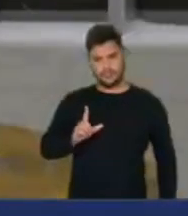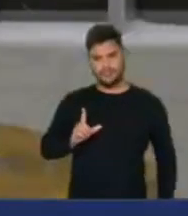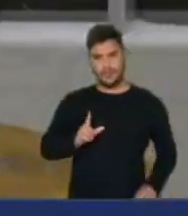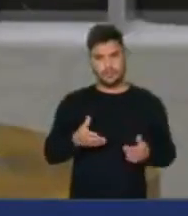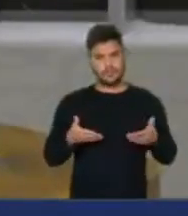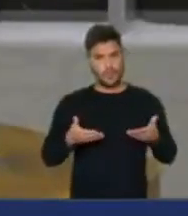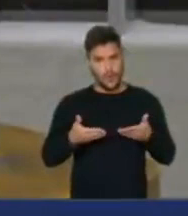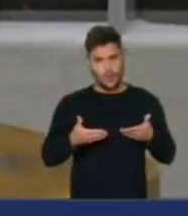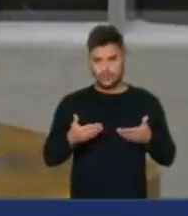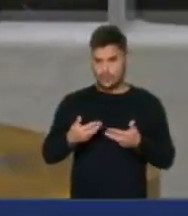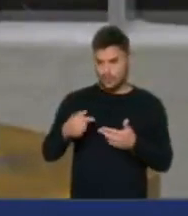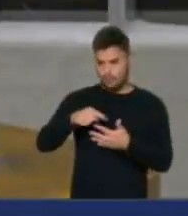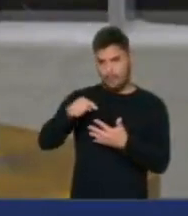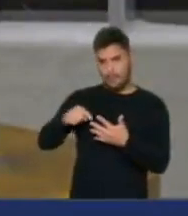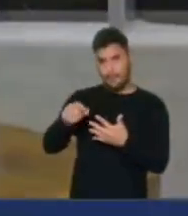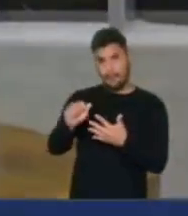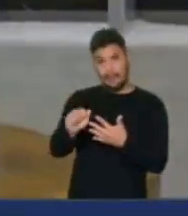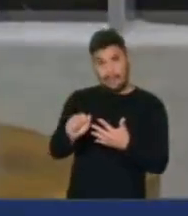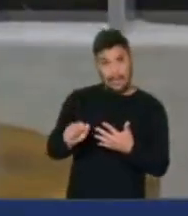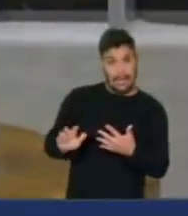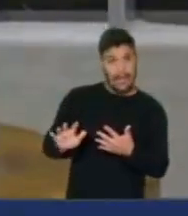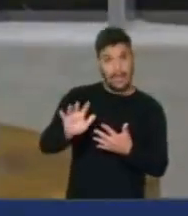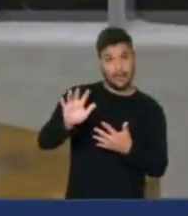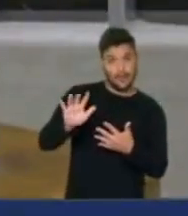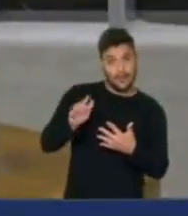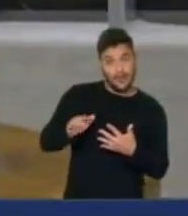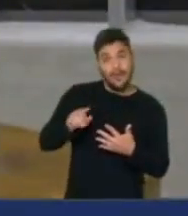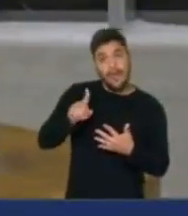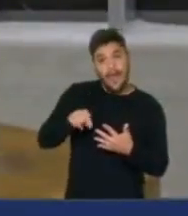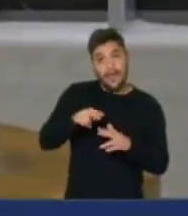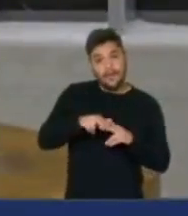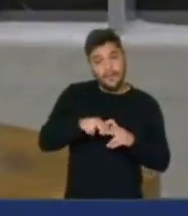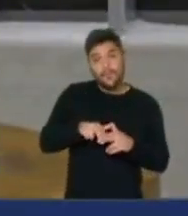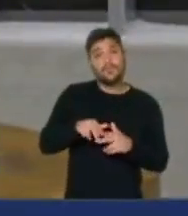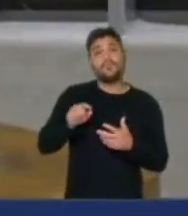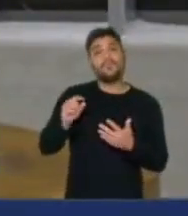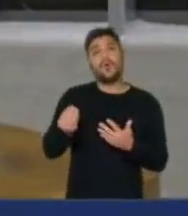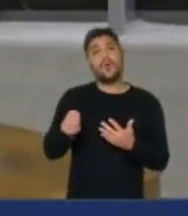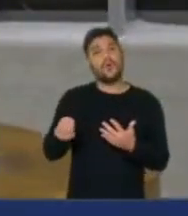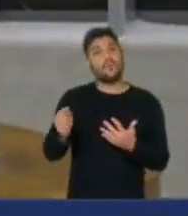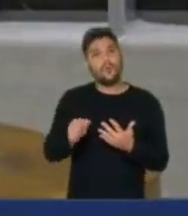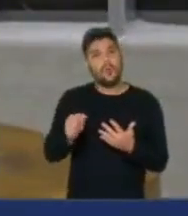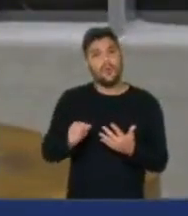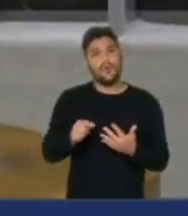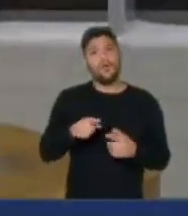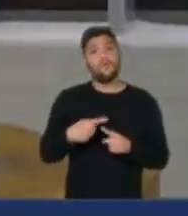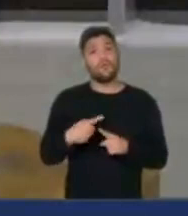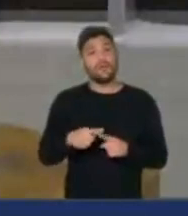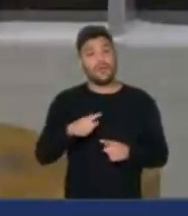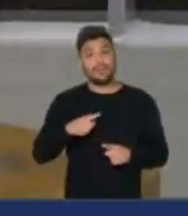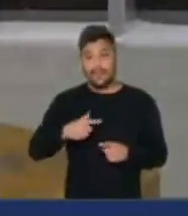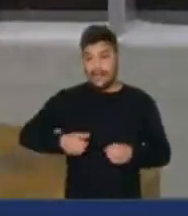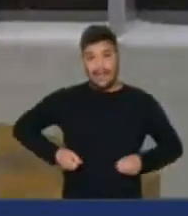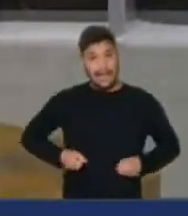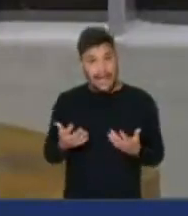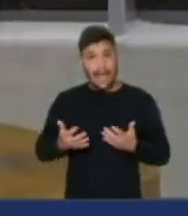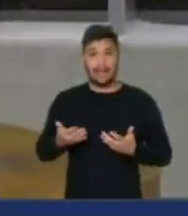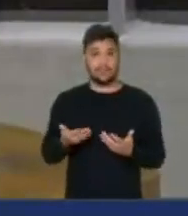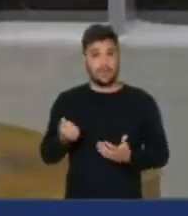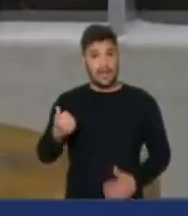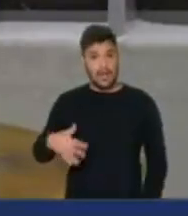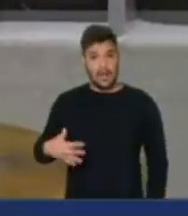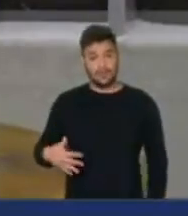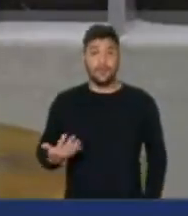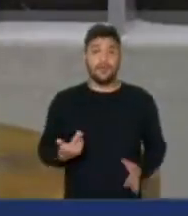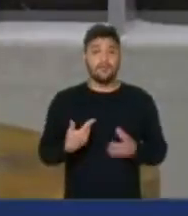Nós temos atualmente uma inflação, senhora presidente, que não é de demanda, é uma inflação de oferta, uma inflação de custo. Então, o que é